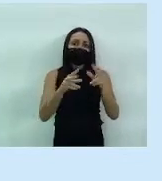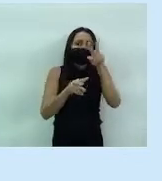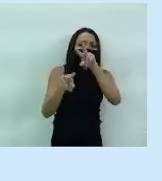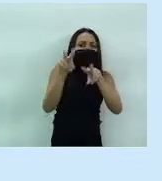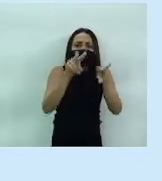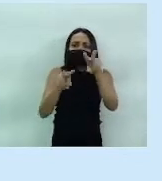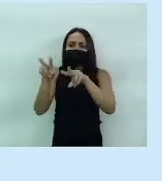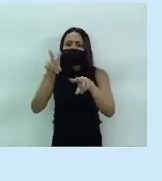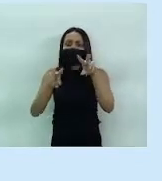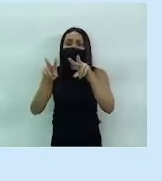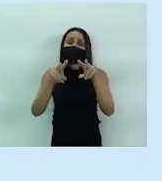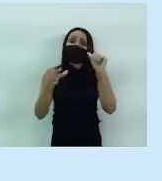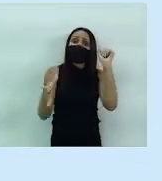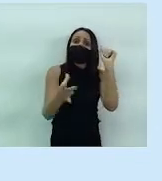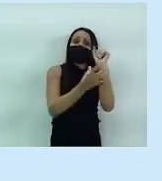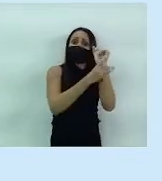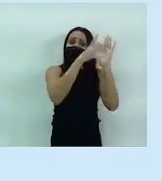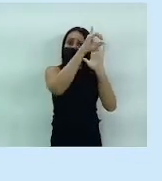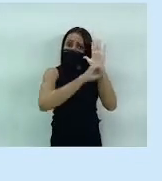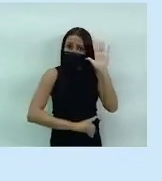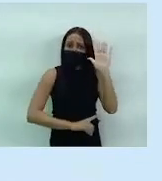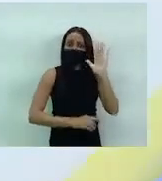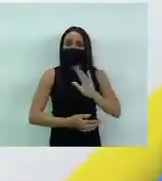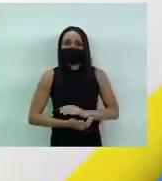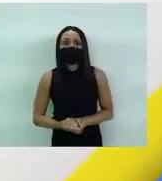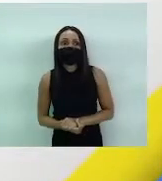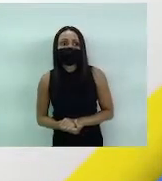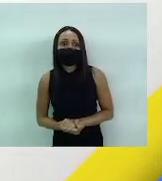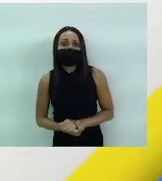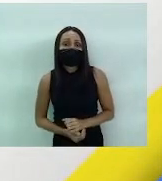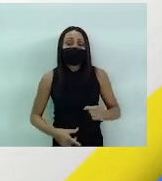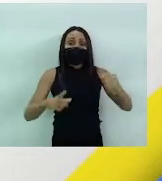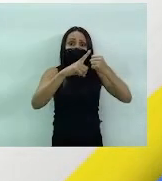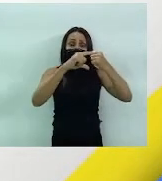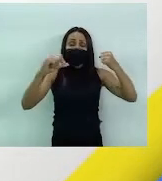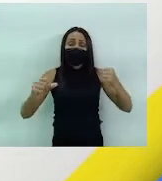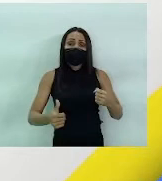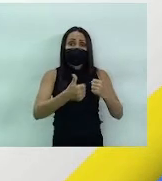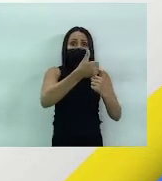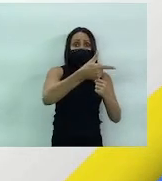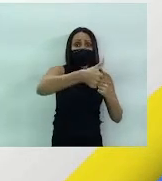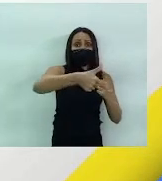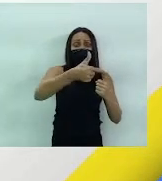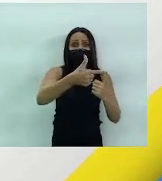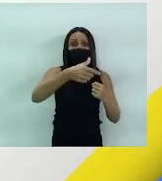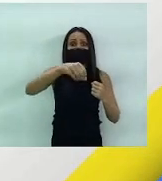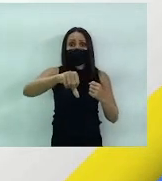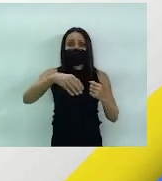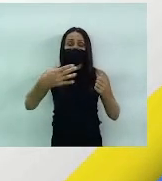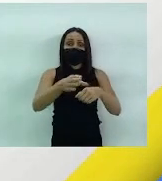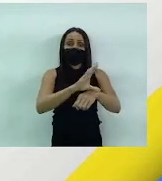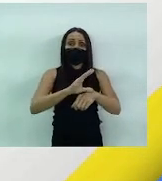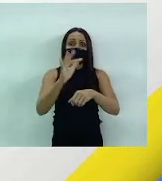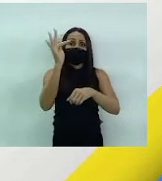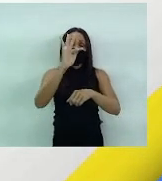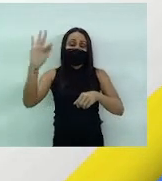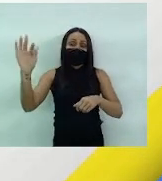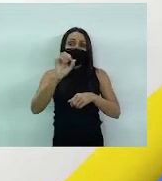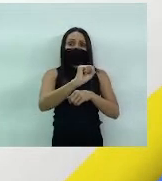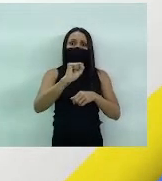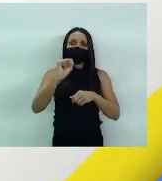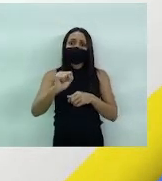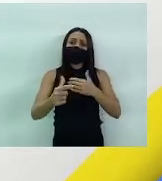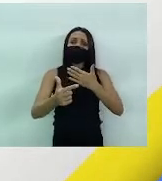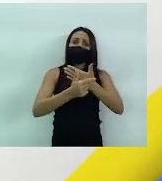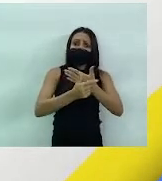fiscalização e garantia dos direitos. Segundo o artigo 129 da Constituição Federal de 88, uma das